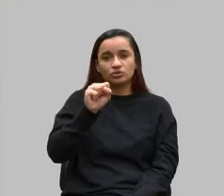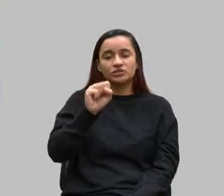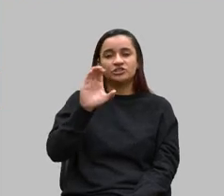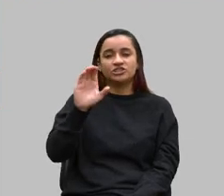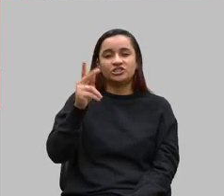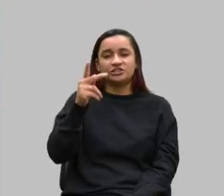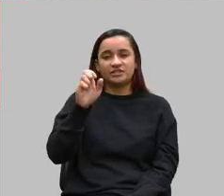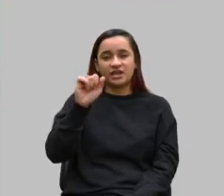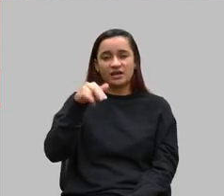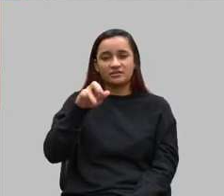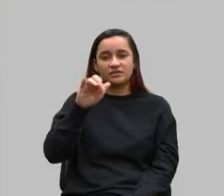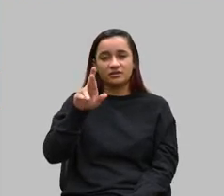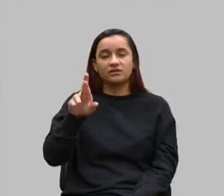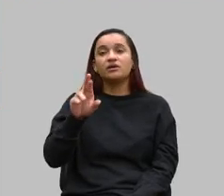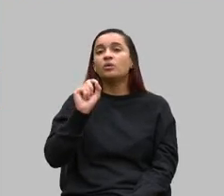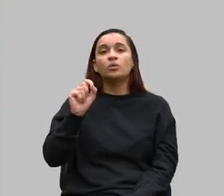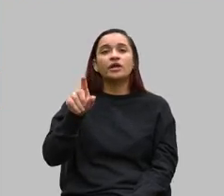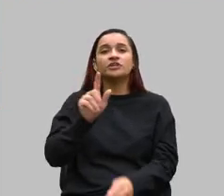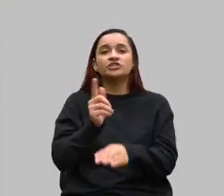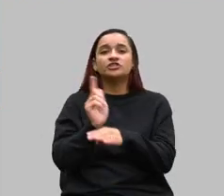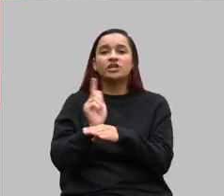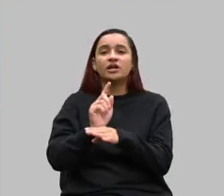institucional da vli